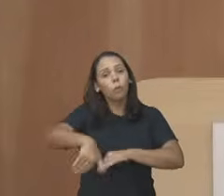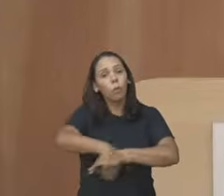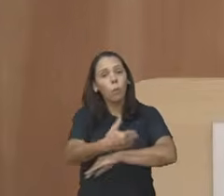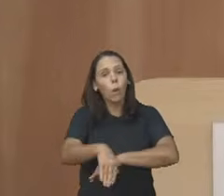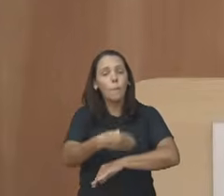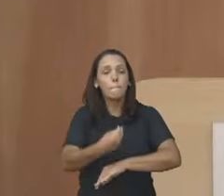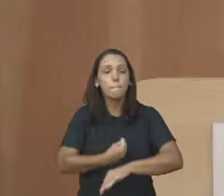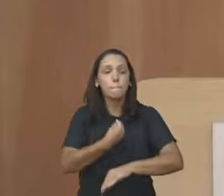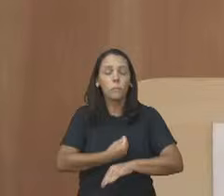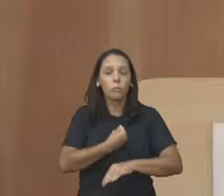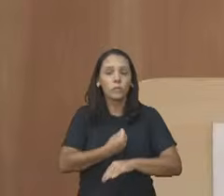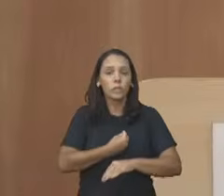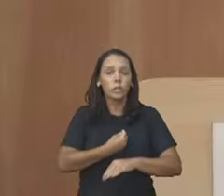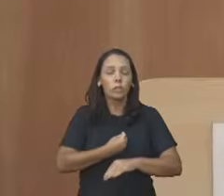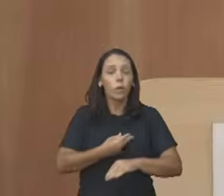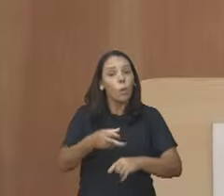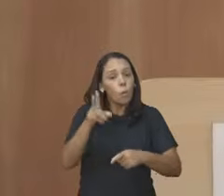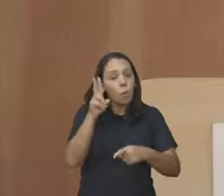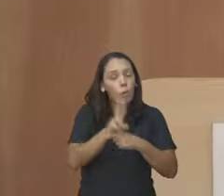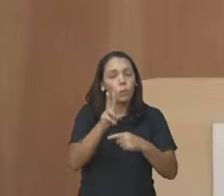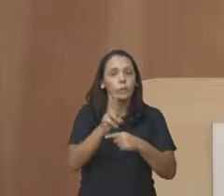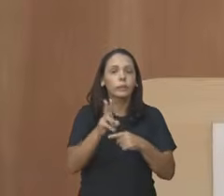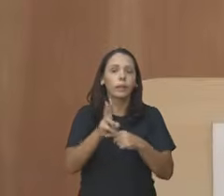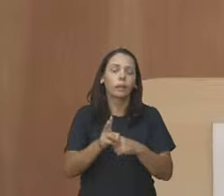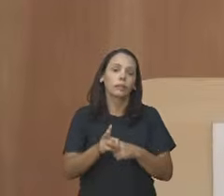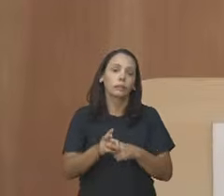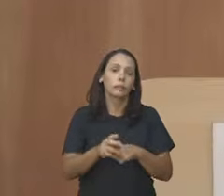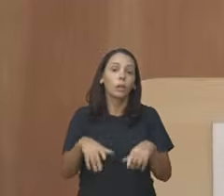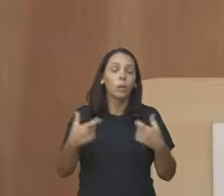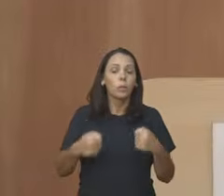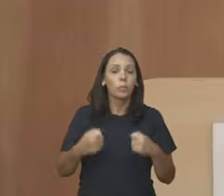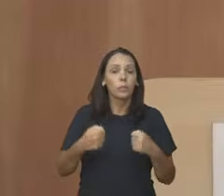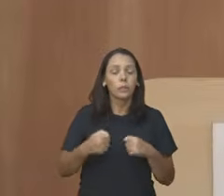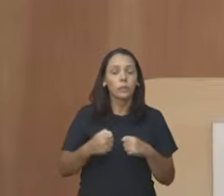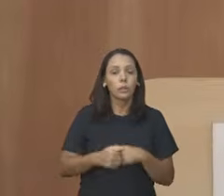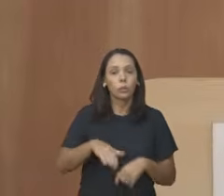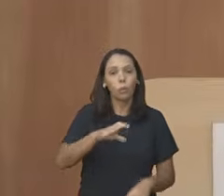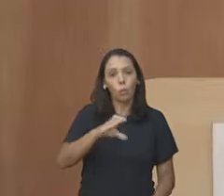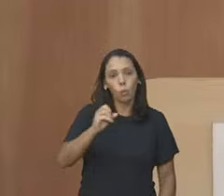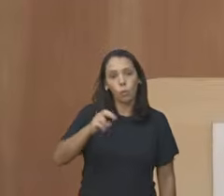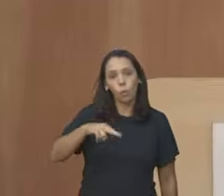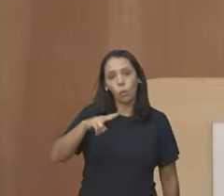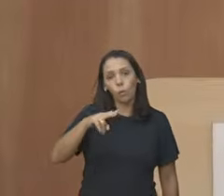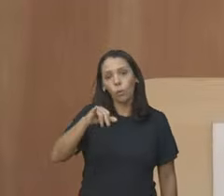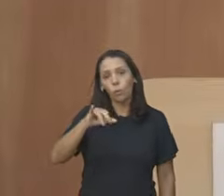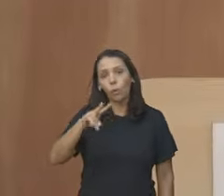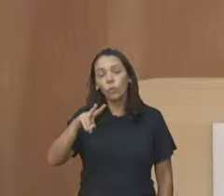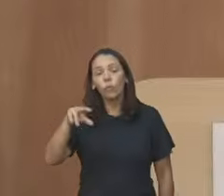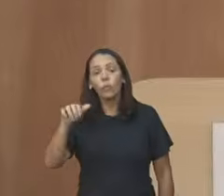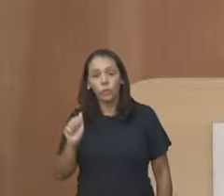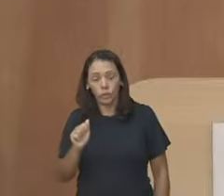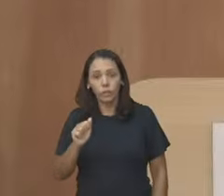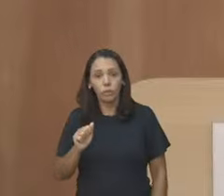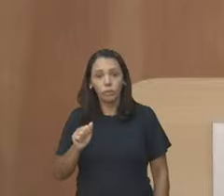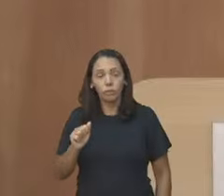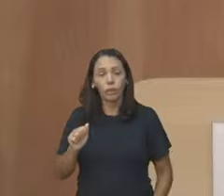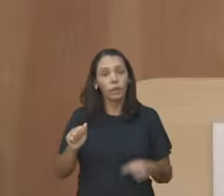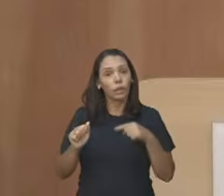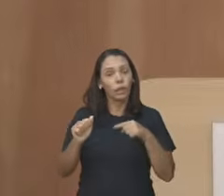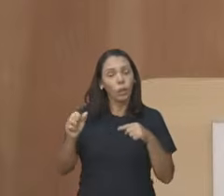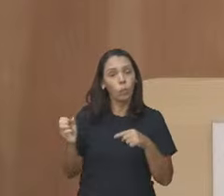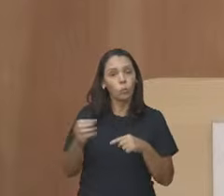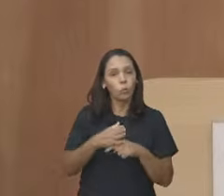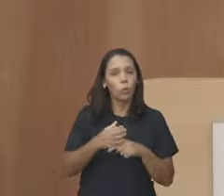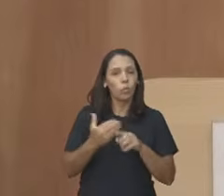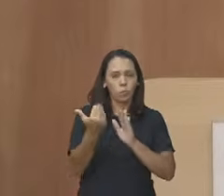que o Conviva, que é esse novo aparelho público, que supostamente iria resolver o problema com a distribuição de cestas básicas,